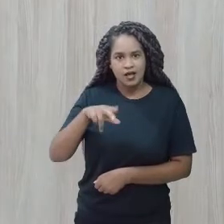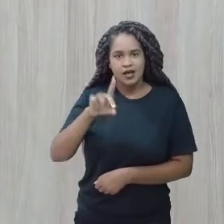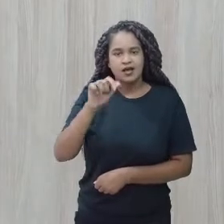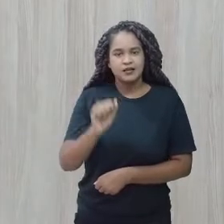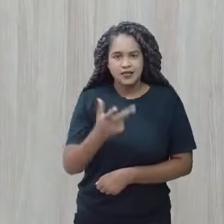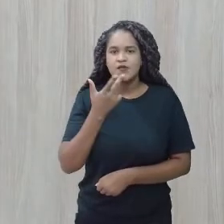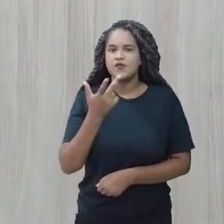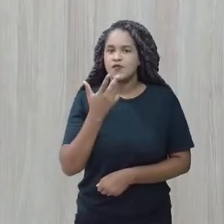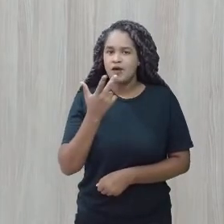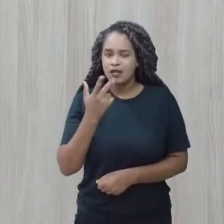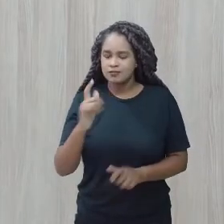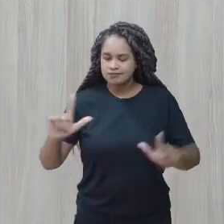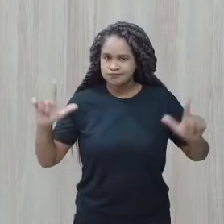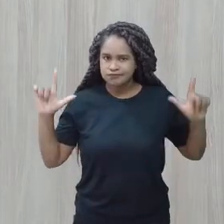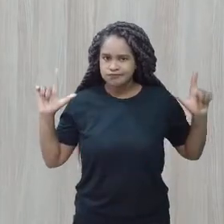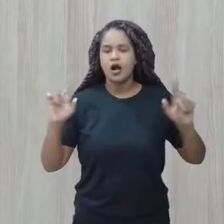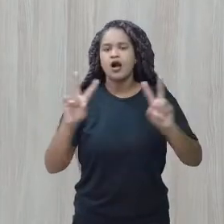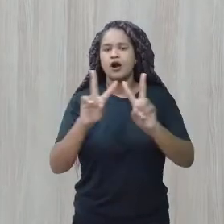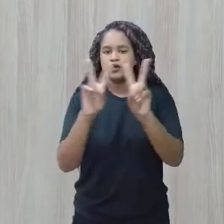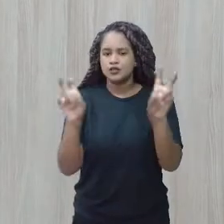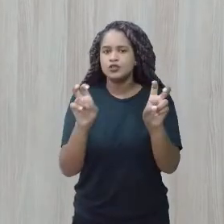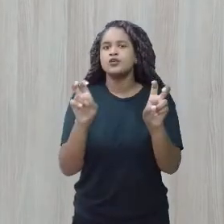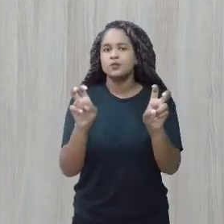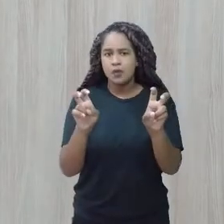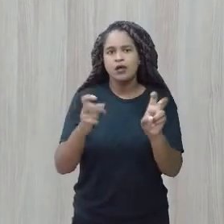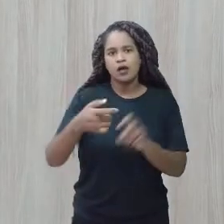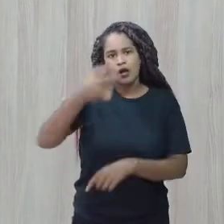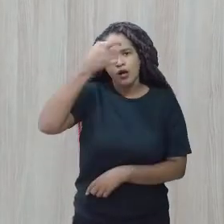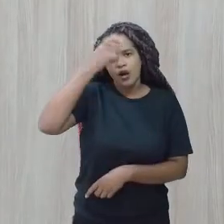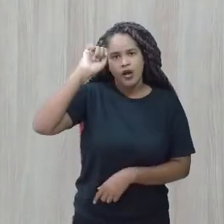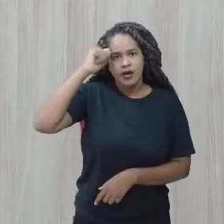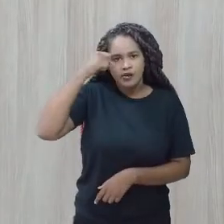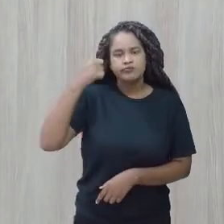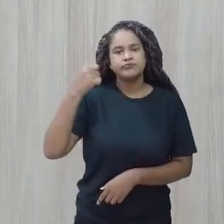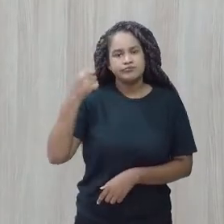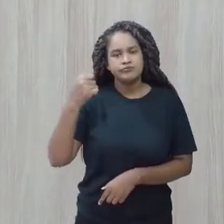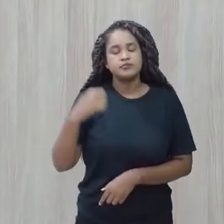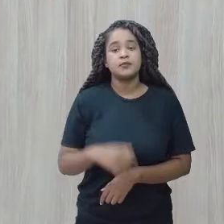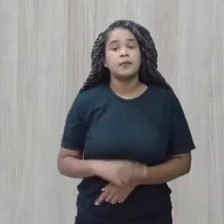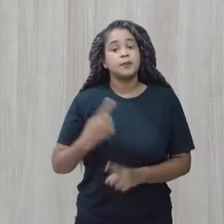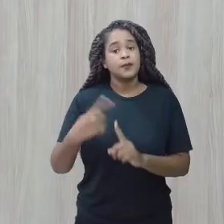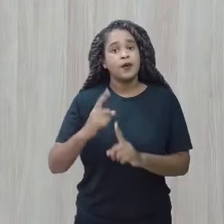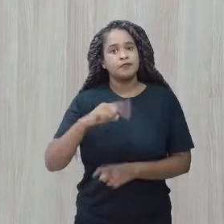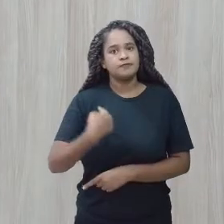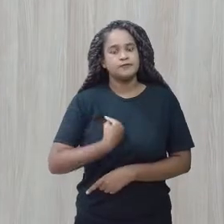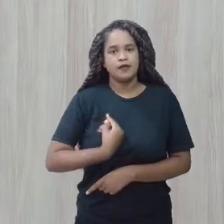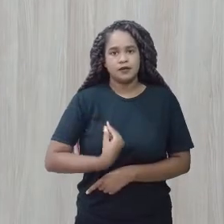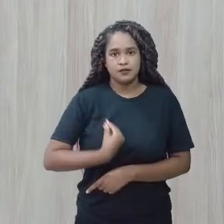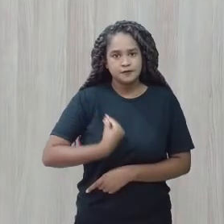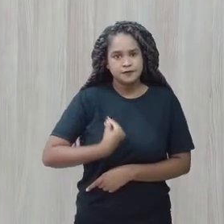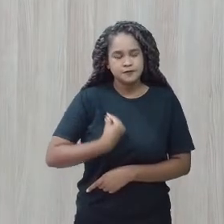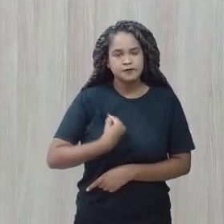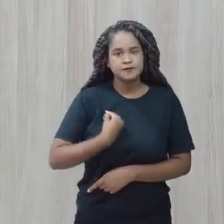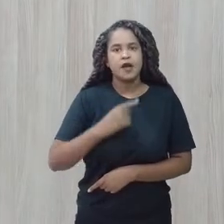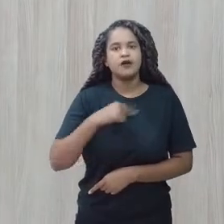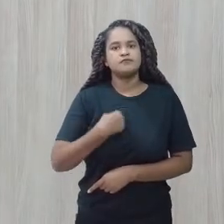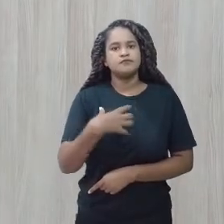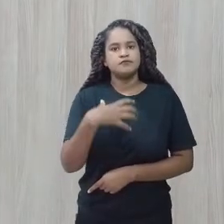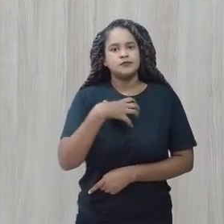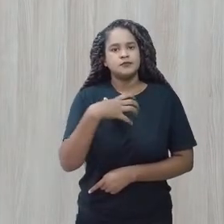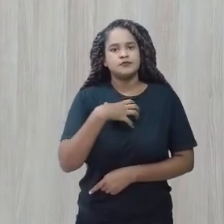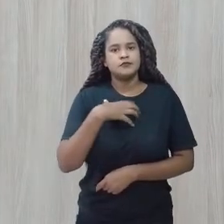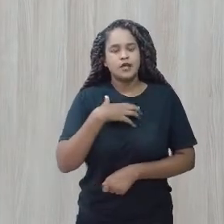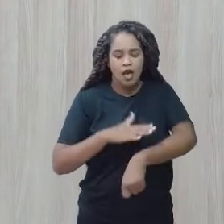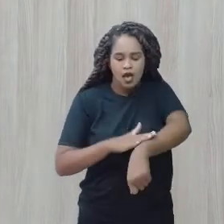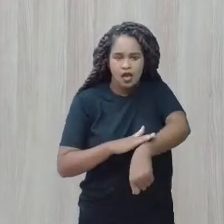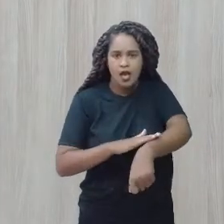deram aí o nome falando sobre isso com muita propriedade, porque a gente que vive, que a gente que sente o racismo